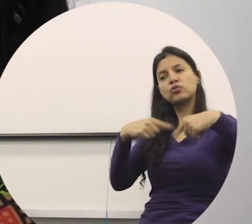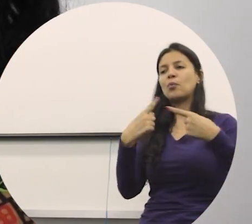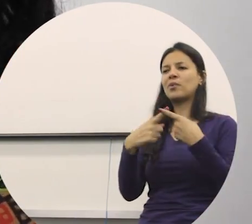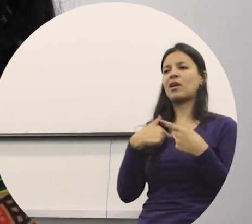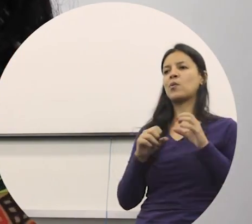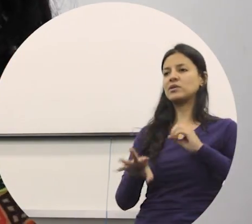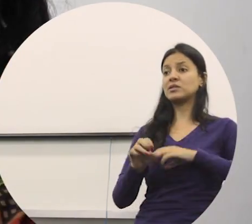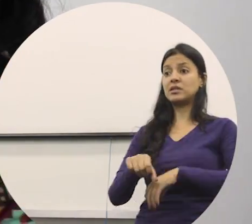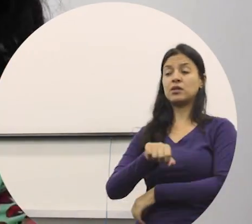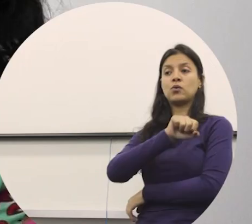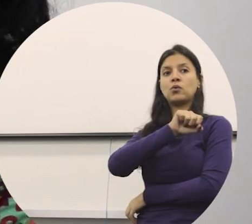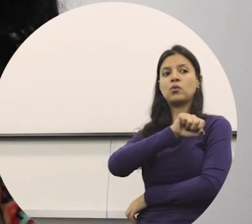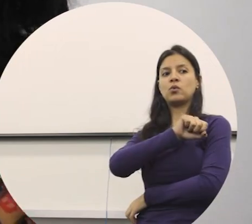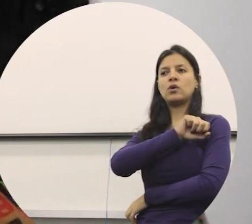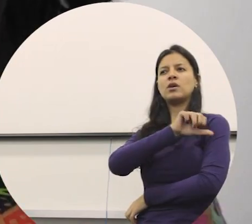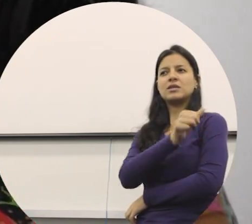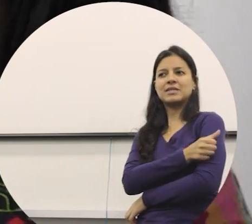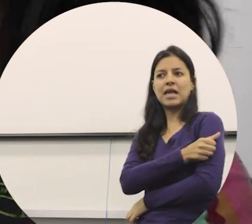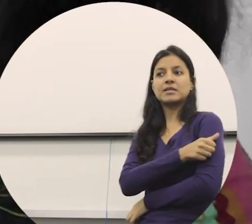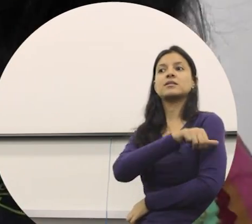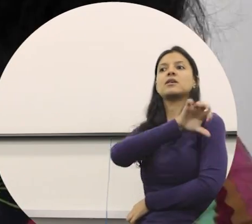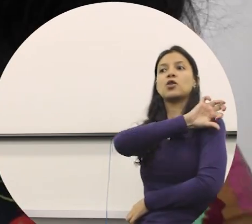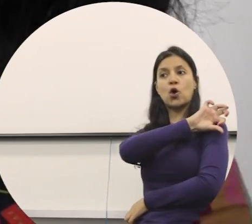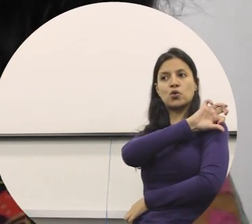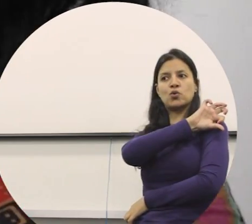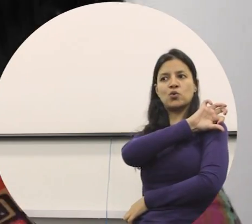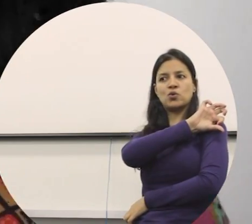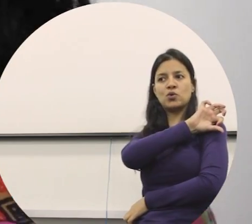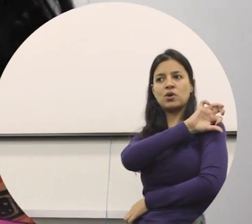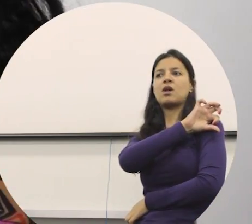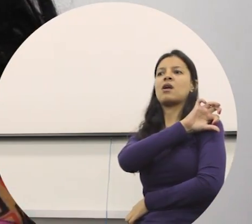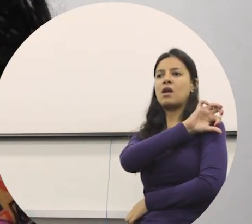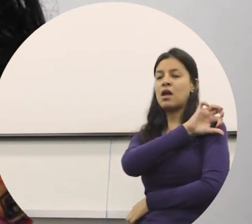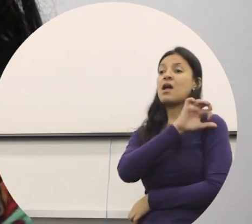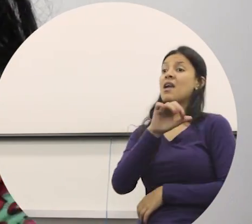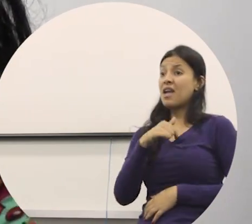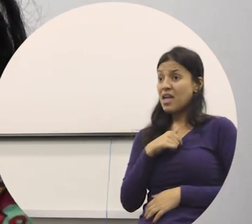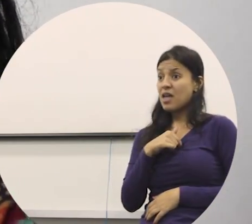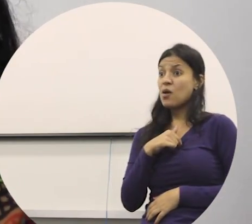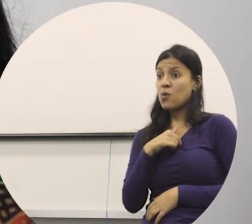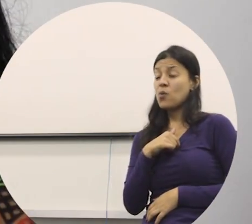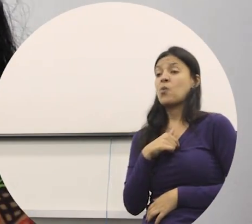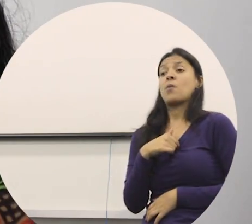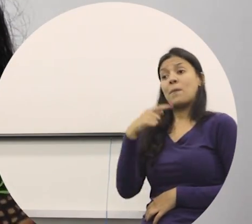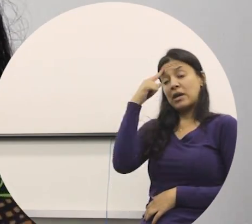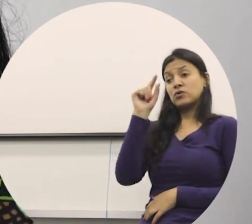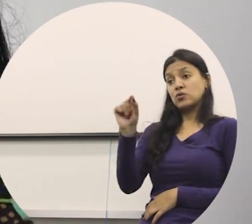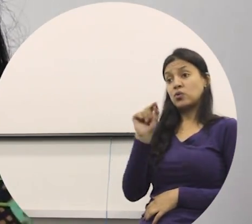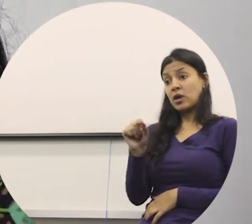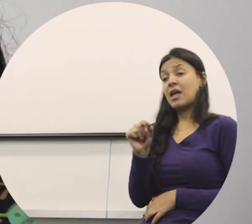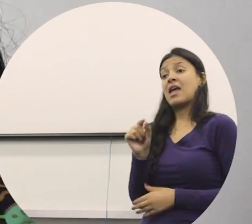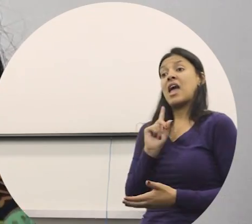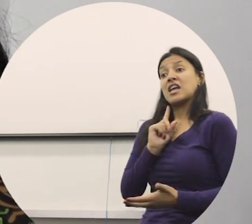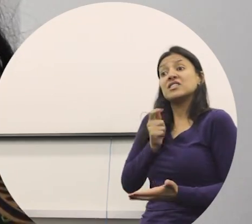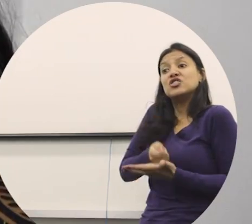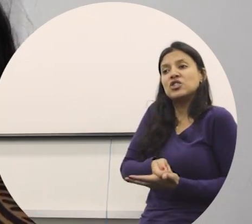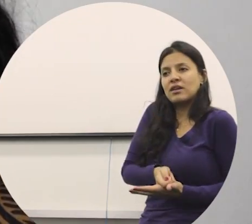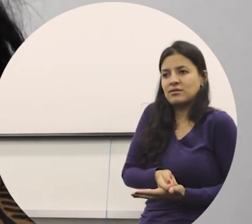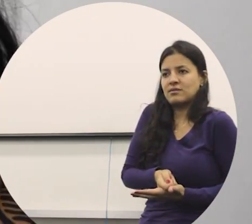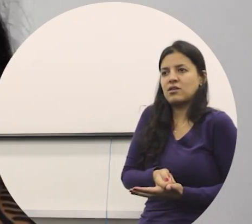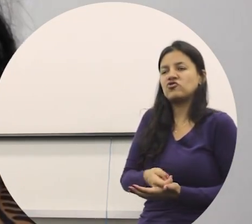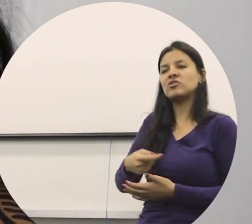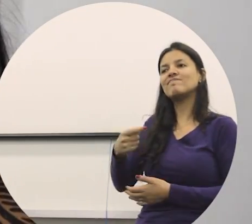de Fundamental 2, né, então eu pego os alunos a partir do sexto ano, a exigência de uma